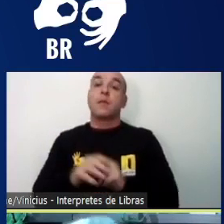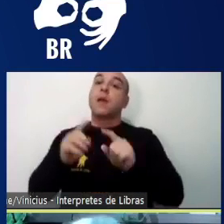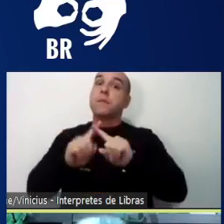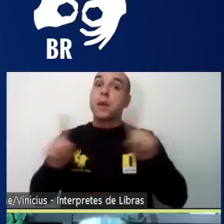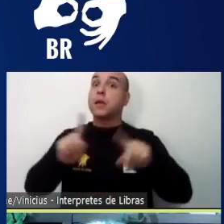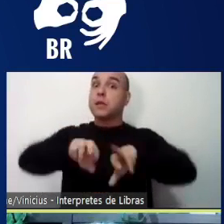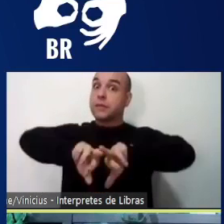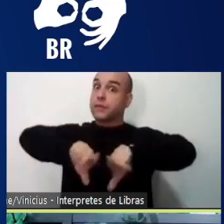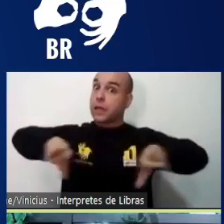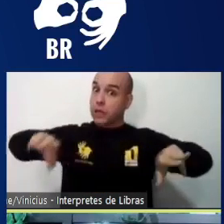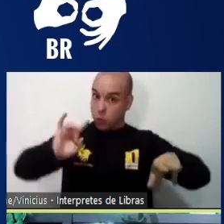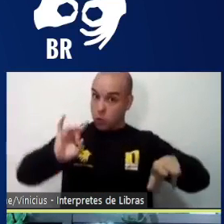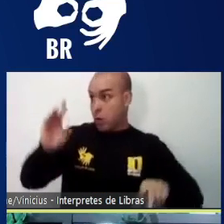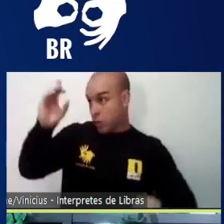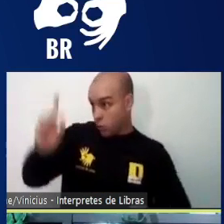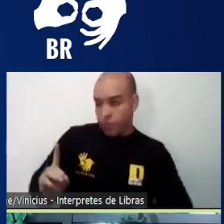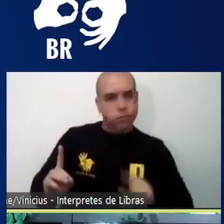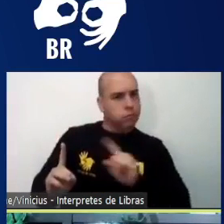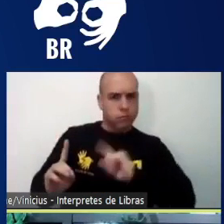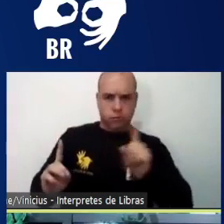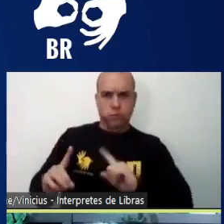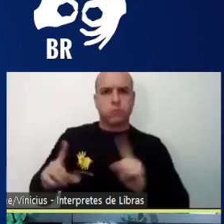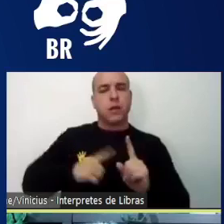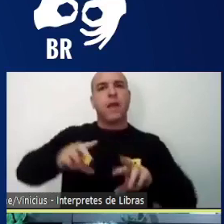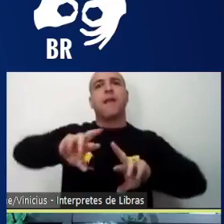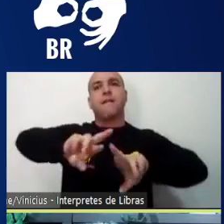os públicos em vulnerabilidade social.